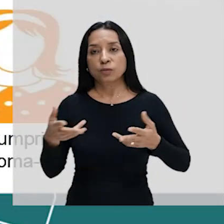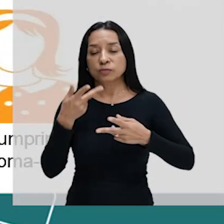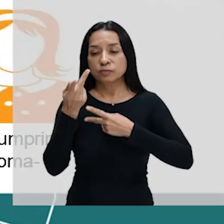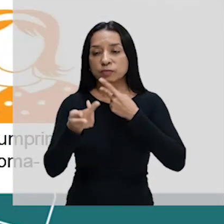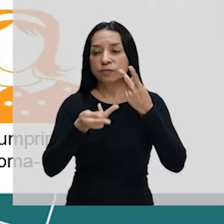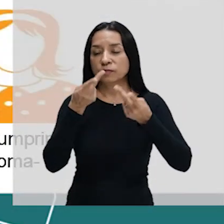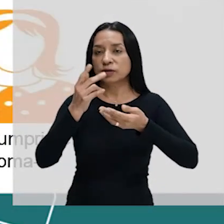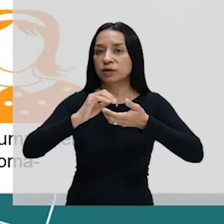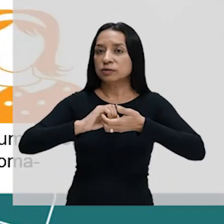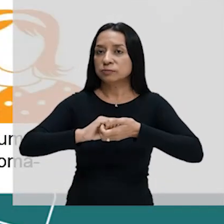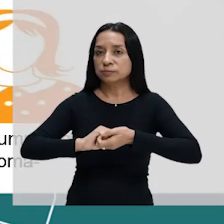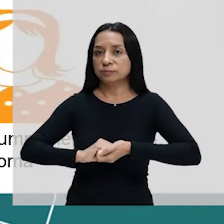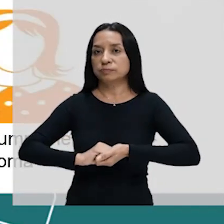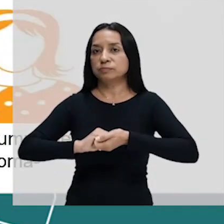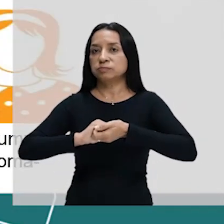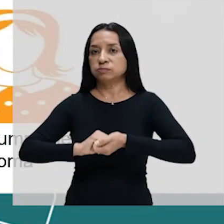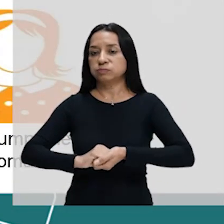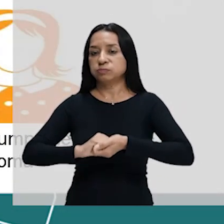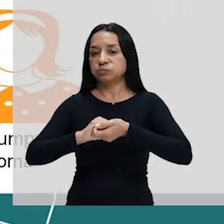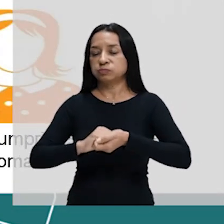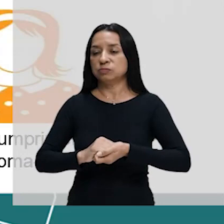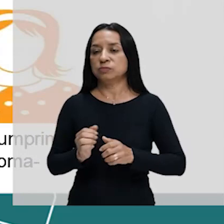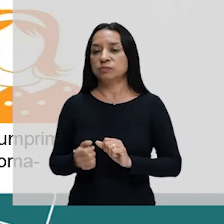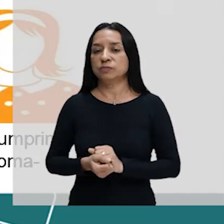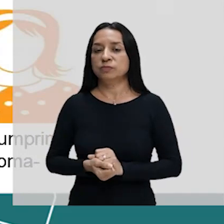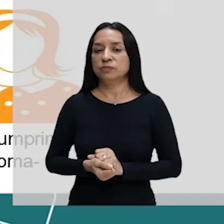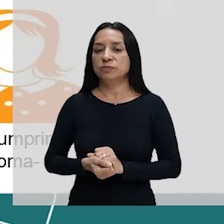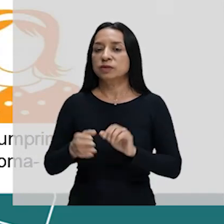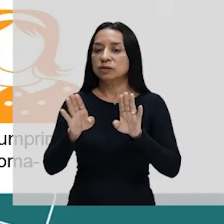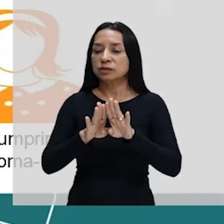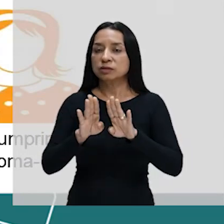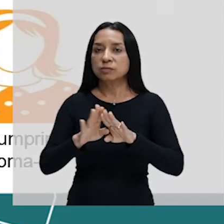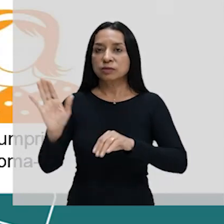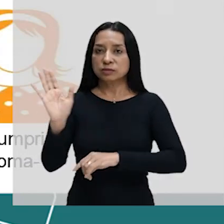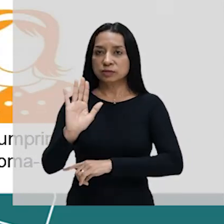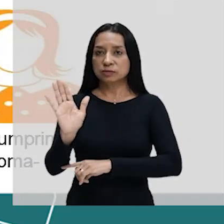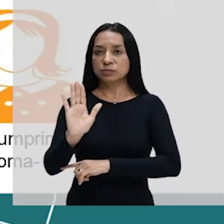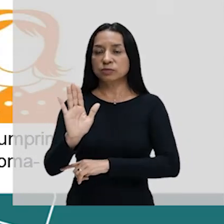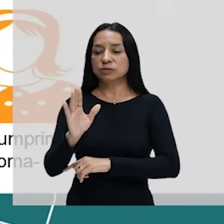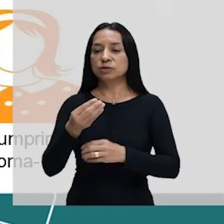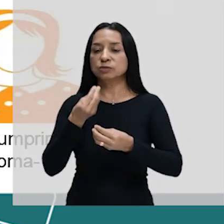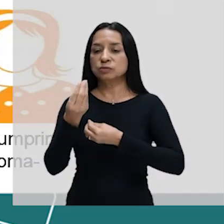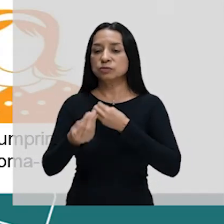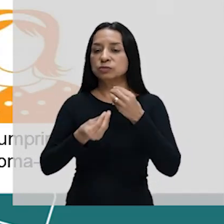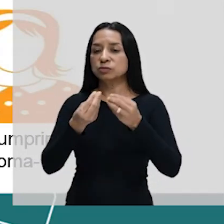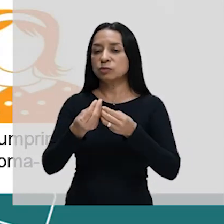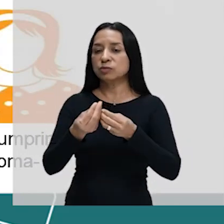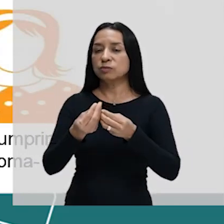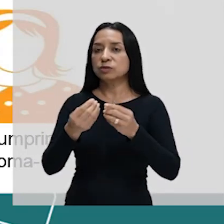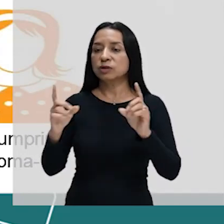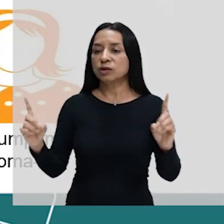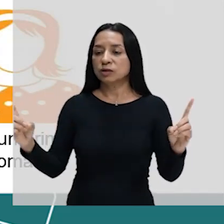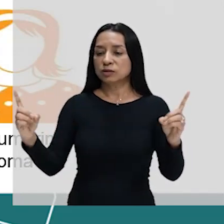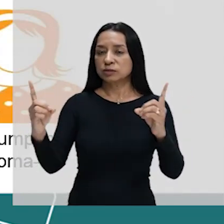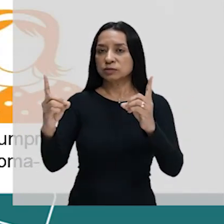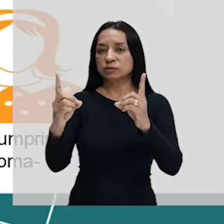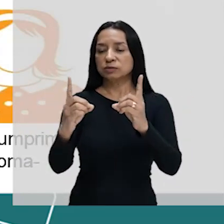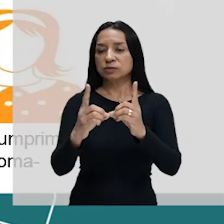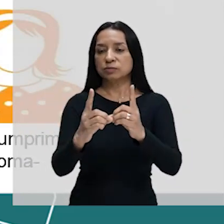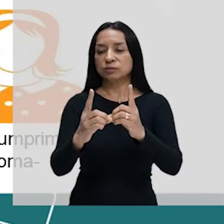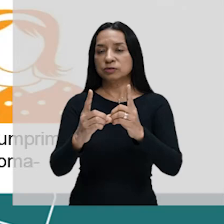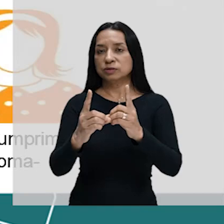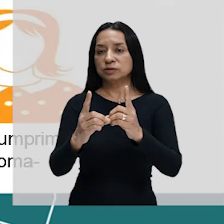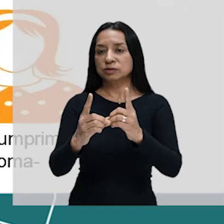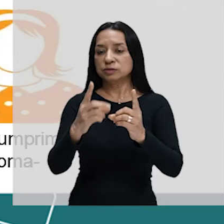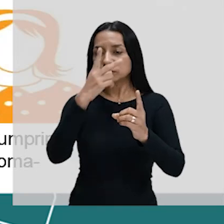saudações, né? Saludos, saudações e despedidas, como a gente se aproxima das pessoas e como que a gente se